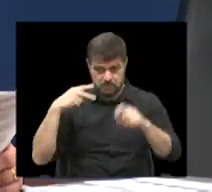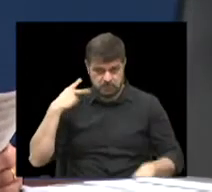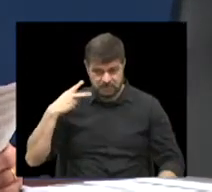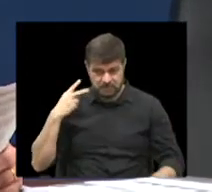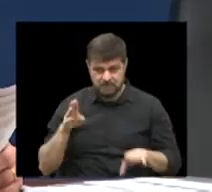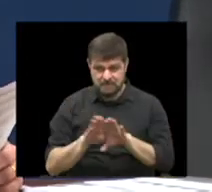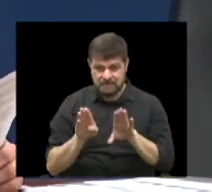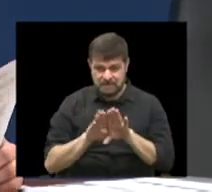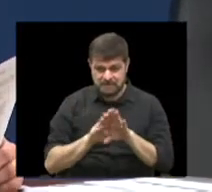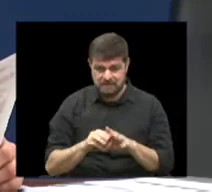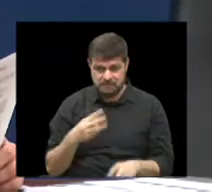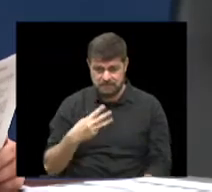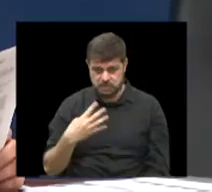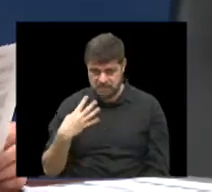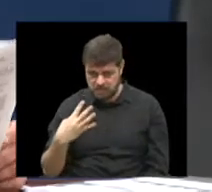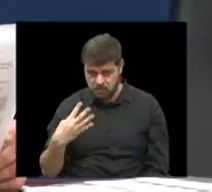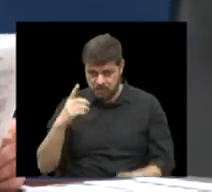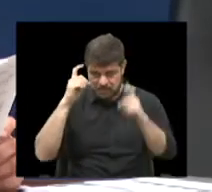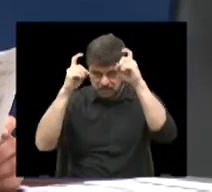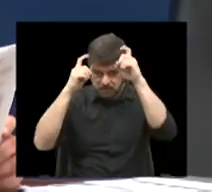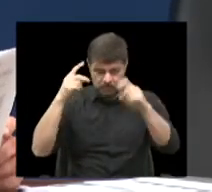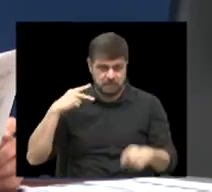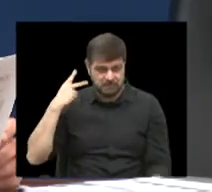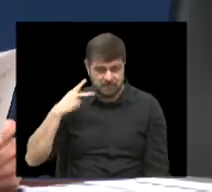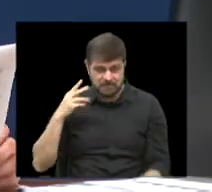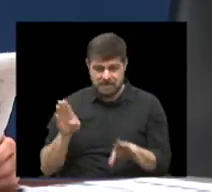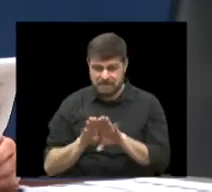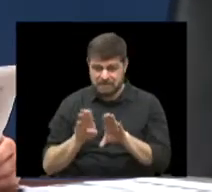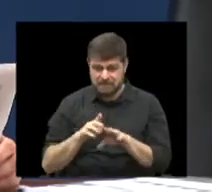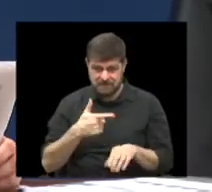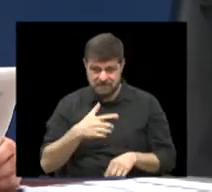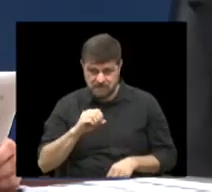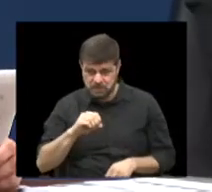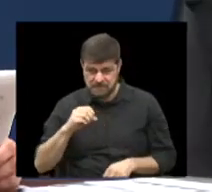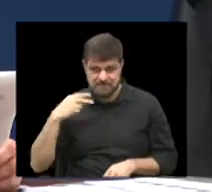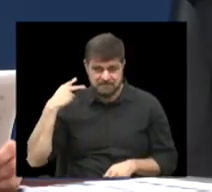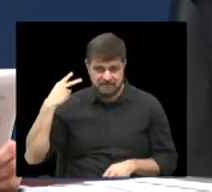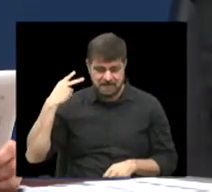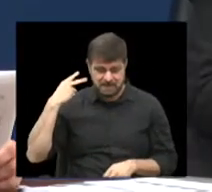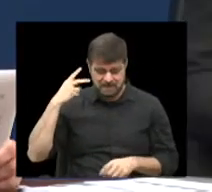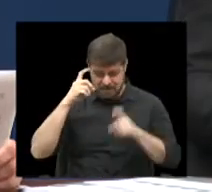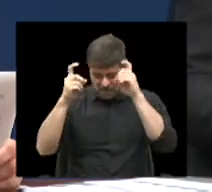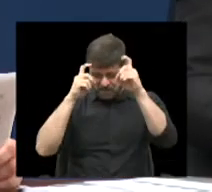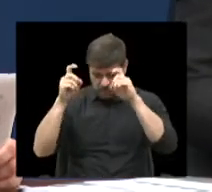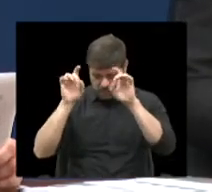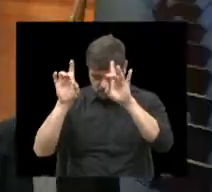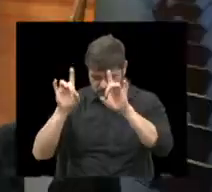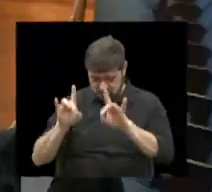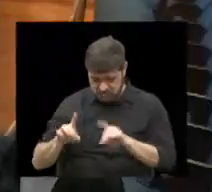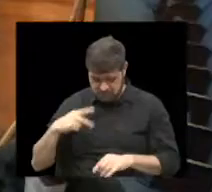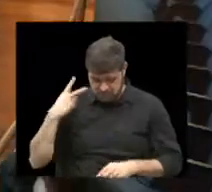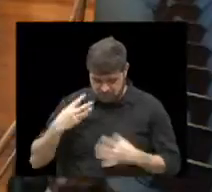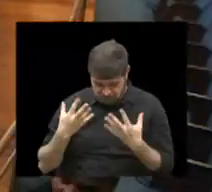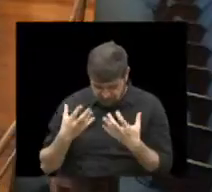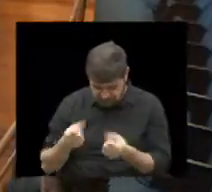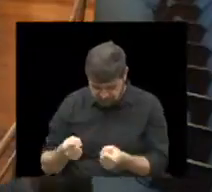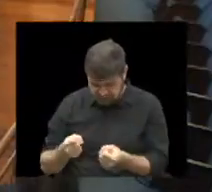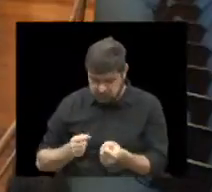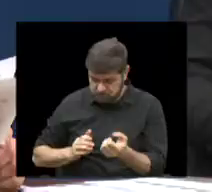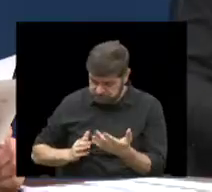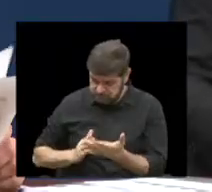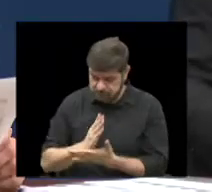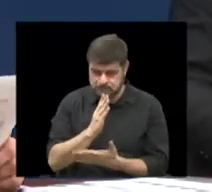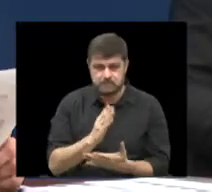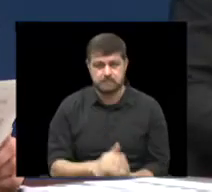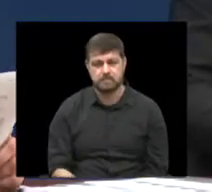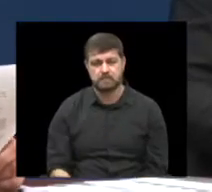ordinária e 20ª reunião solene. Não havendo vereador discutir. Em votação, vereadores favoráveis permaneçam como estão.